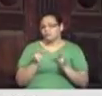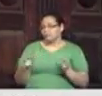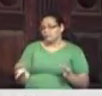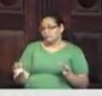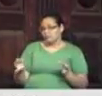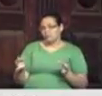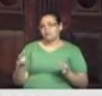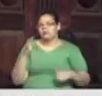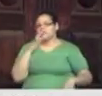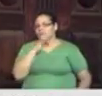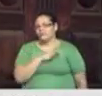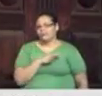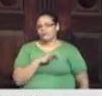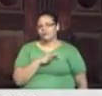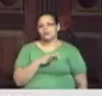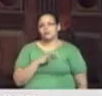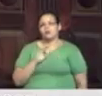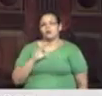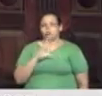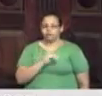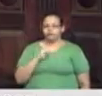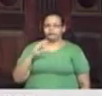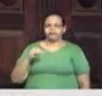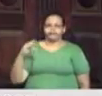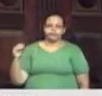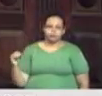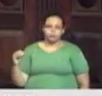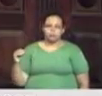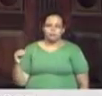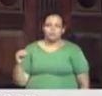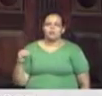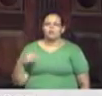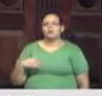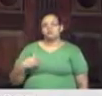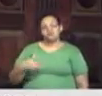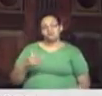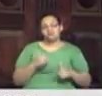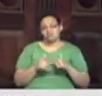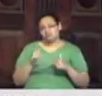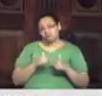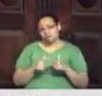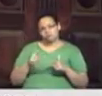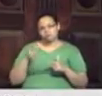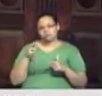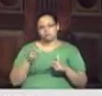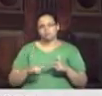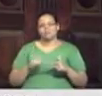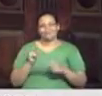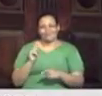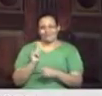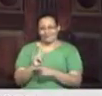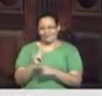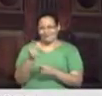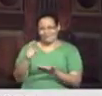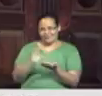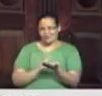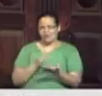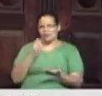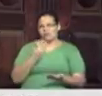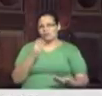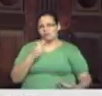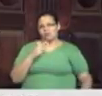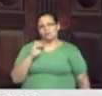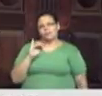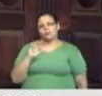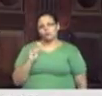simplesmente significa postergar, empurrar com a barriga o problema. Se entrar esse empréstimo de 3,5 bilhões que cobre apenas